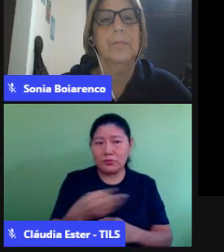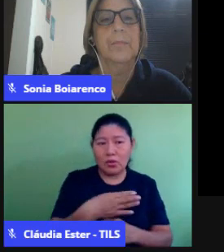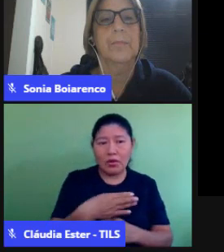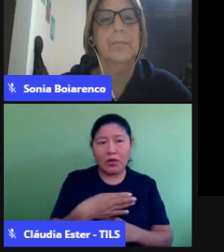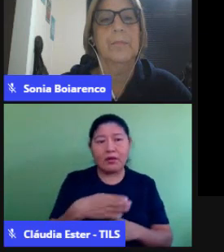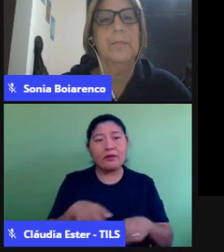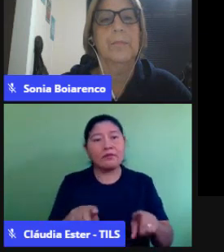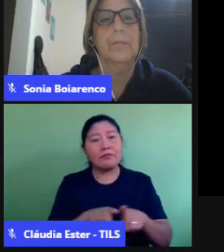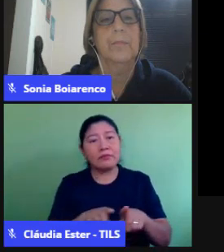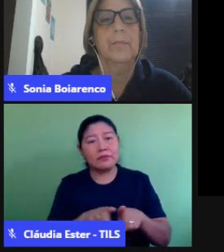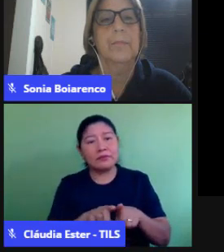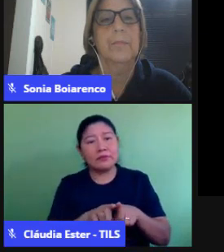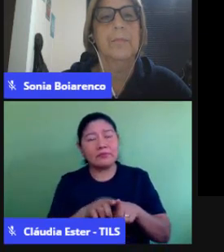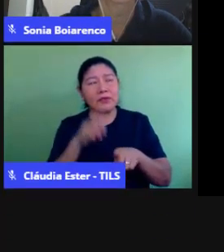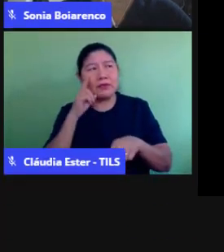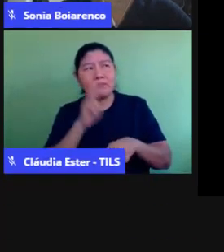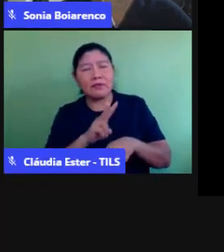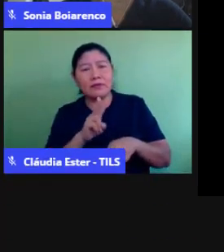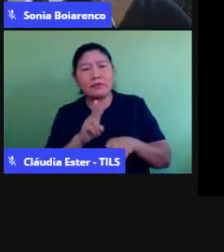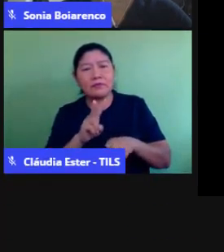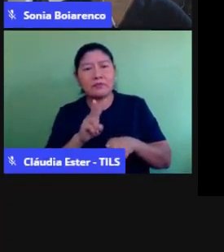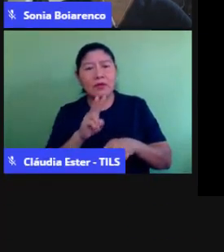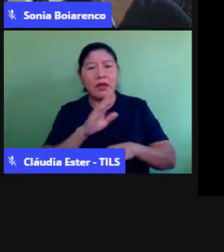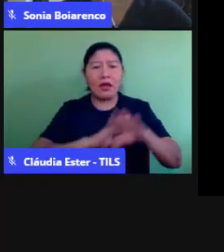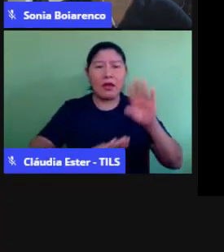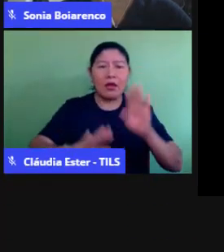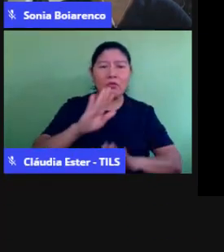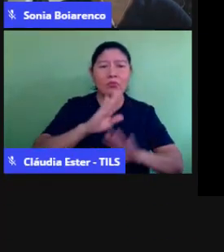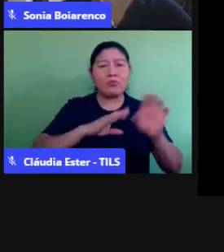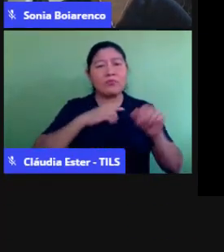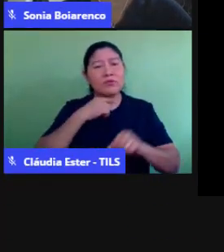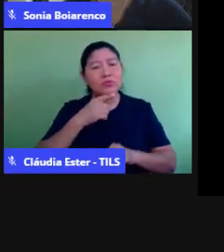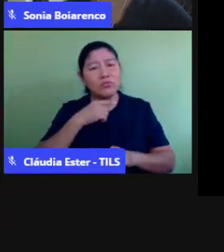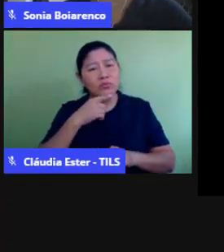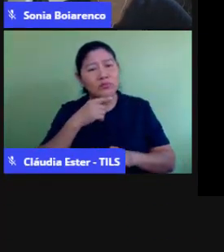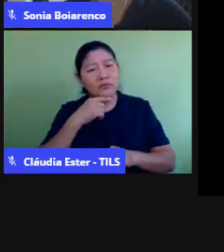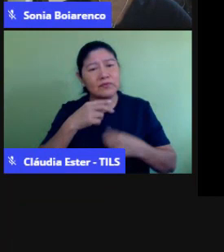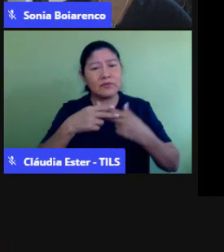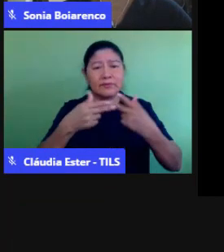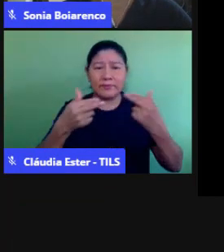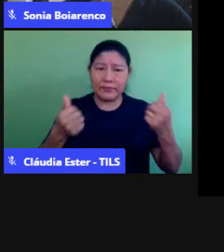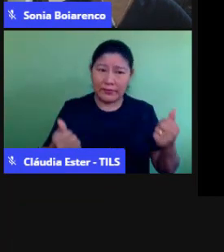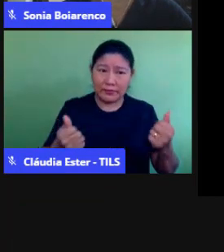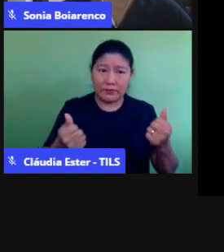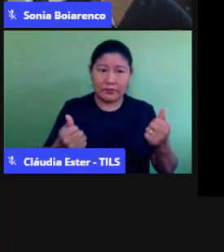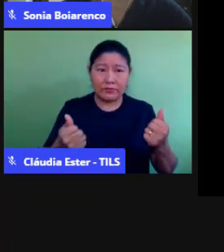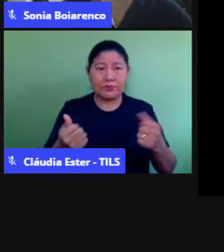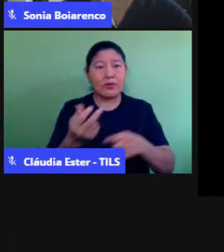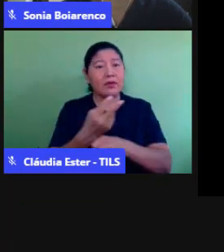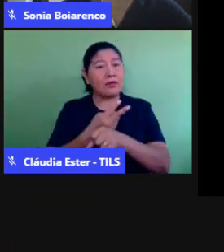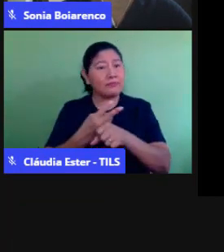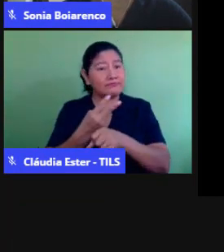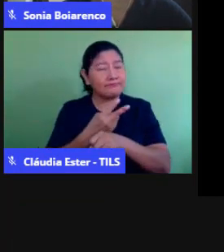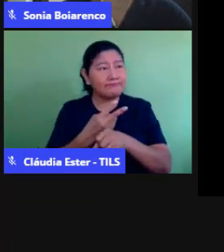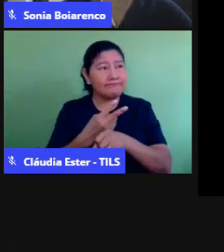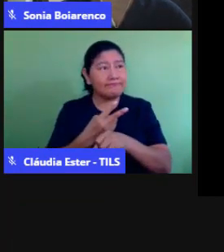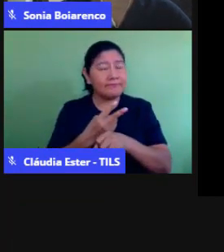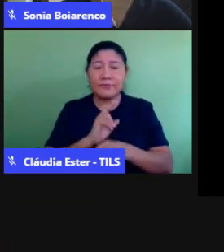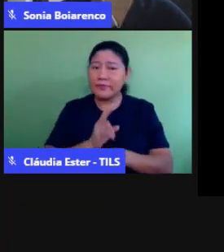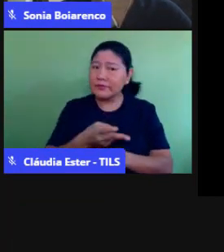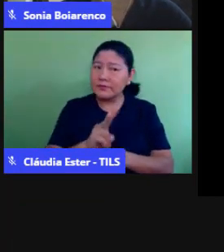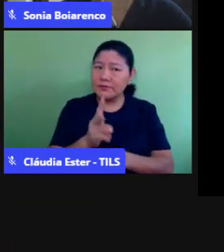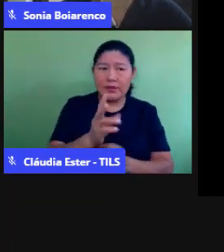diante de tantas incertezas, sobretudo, diante de uma necessidade de nos humanizarmos,